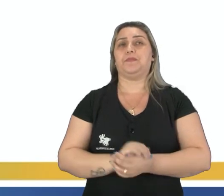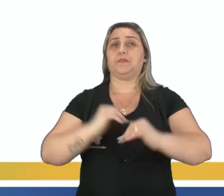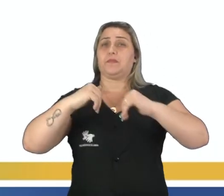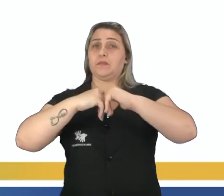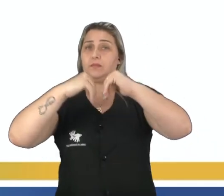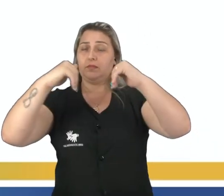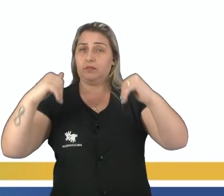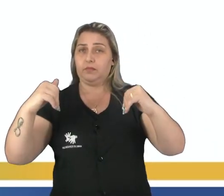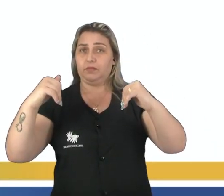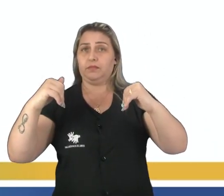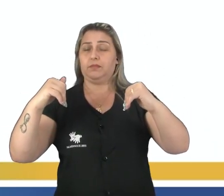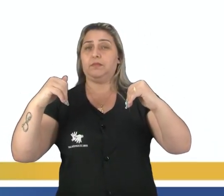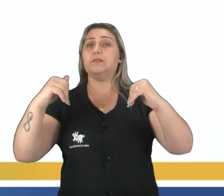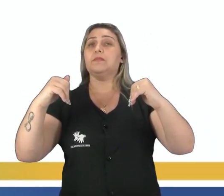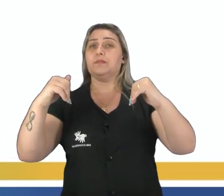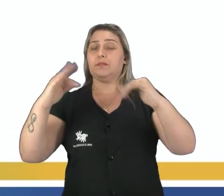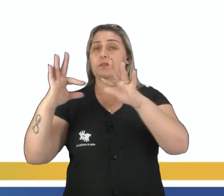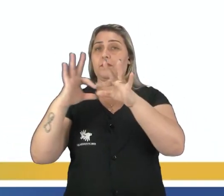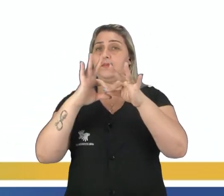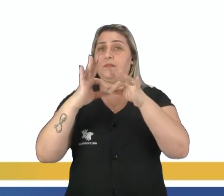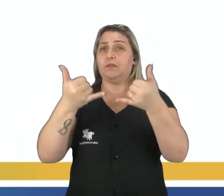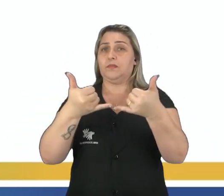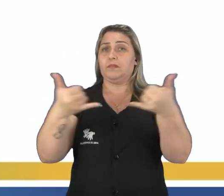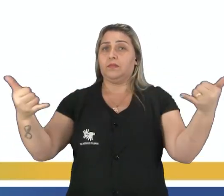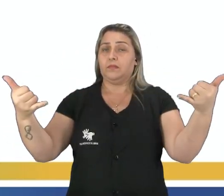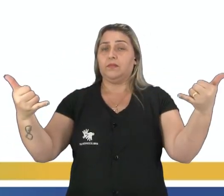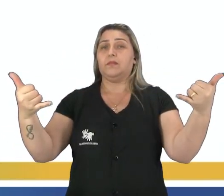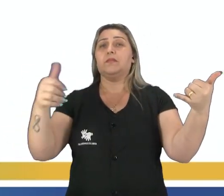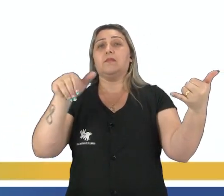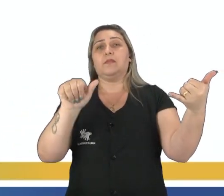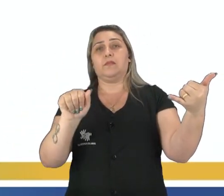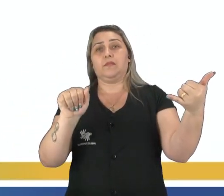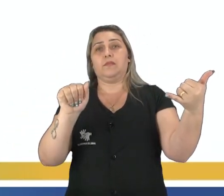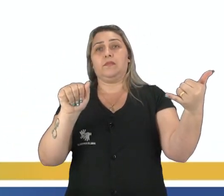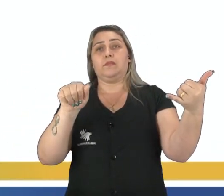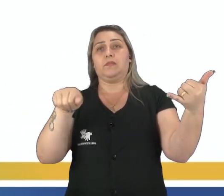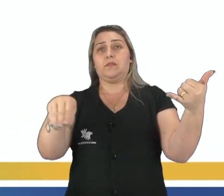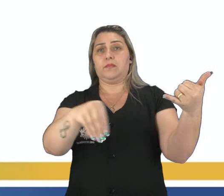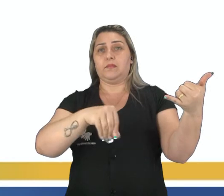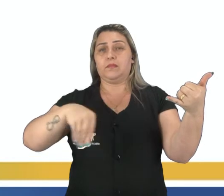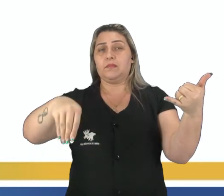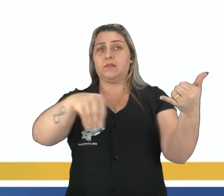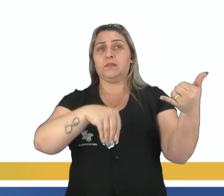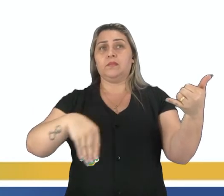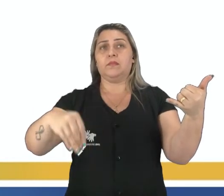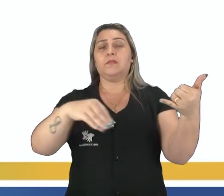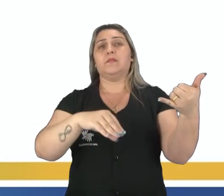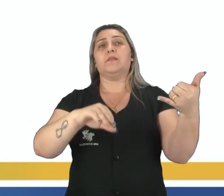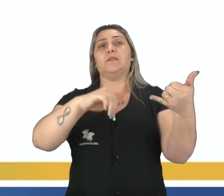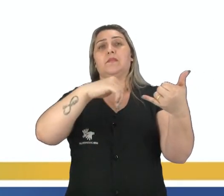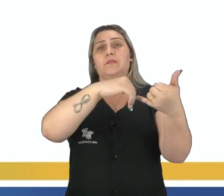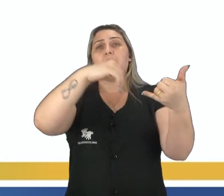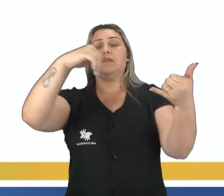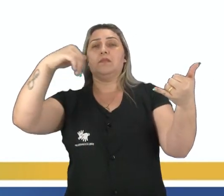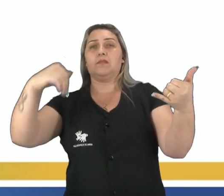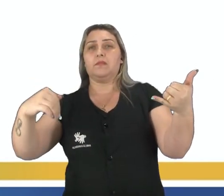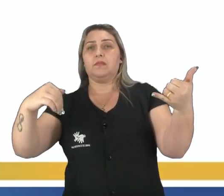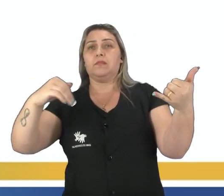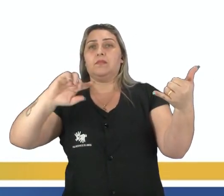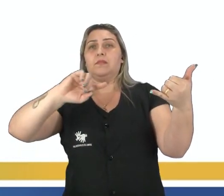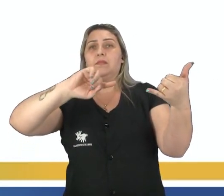caso, vai ser aterrado, ou seja, ligado um fio à terra, e essas cargas que ficaram do outro lado, elas vão